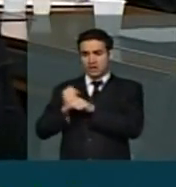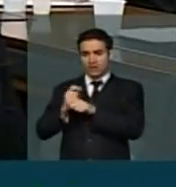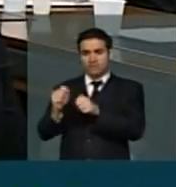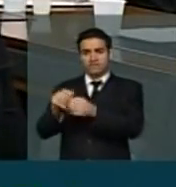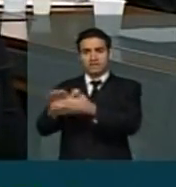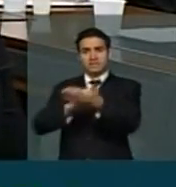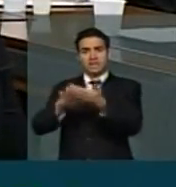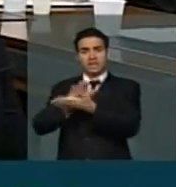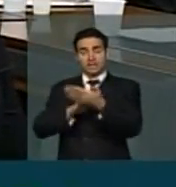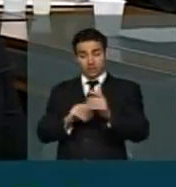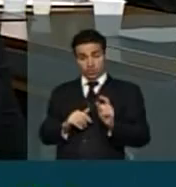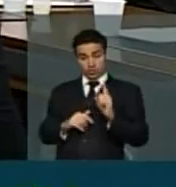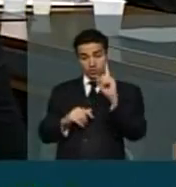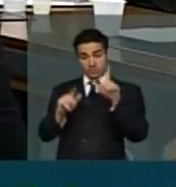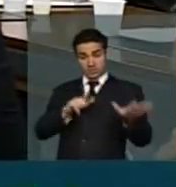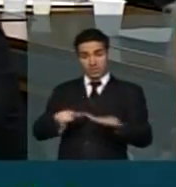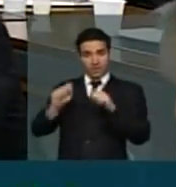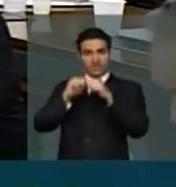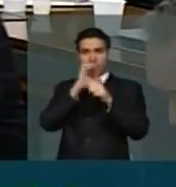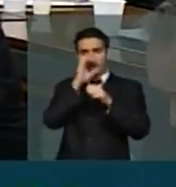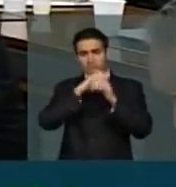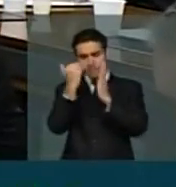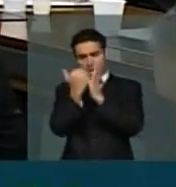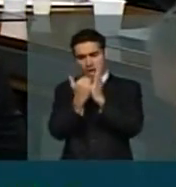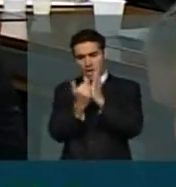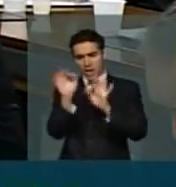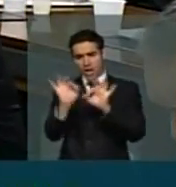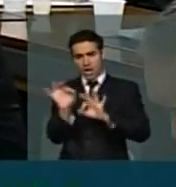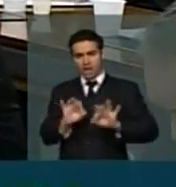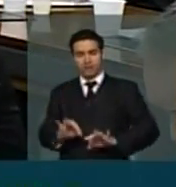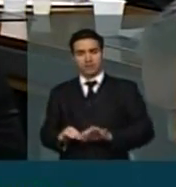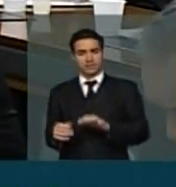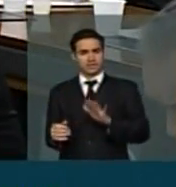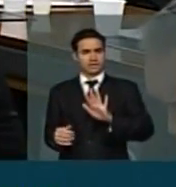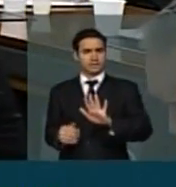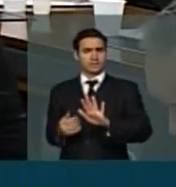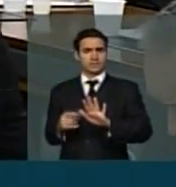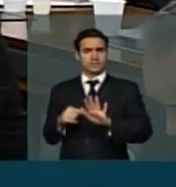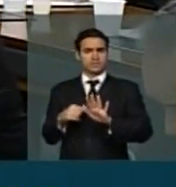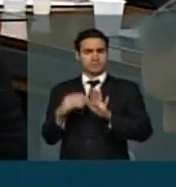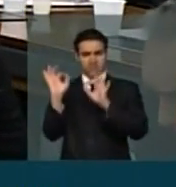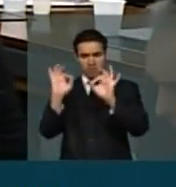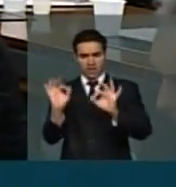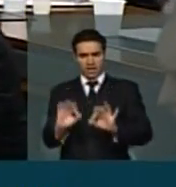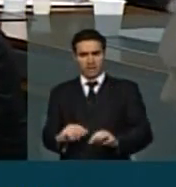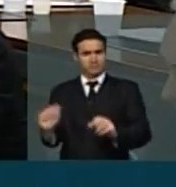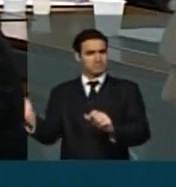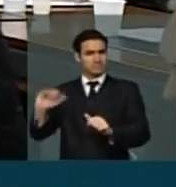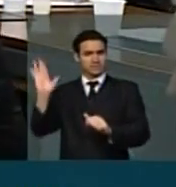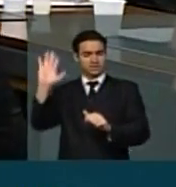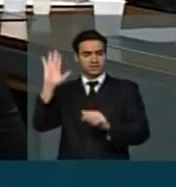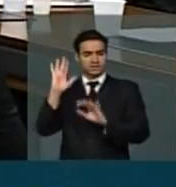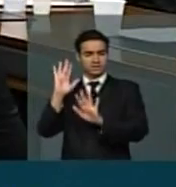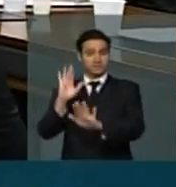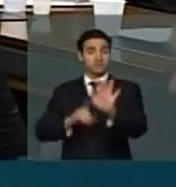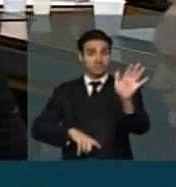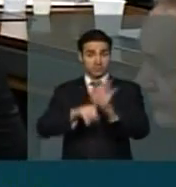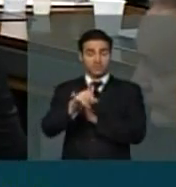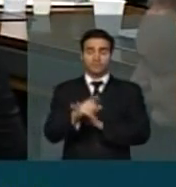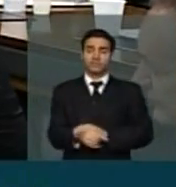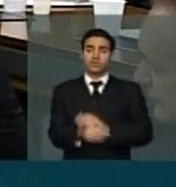é que fizeram um plano de investimentos em uma semana de dezenas de bilhões de reais? Segundo, como é que a